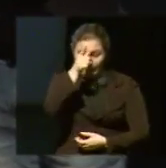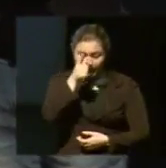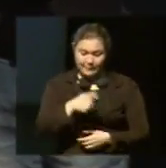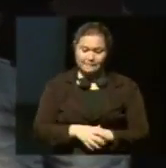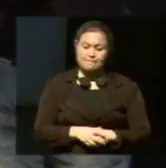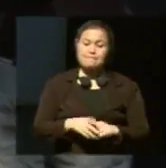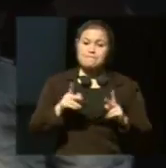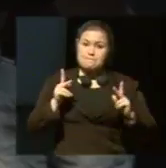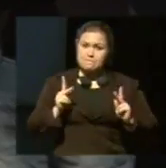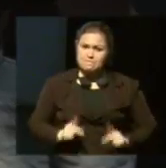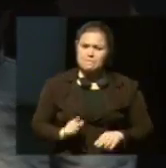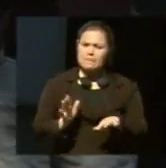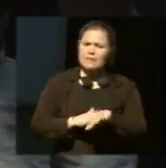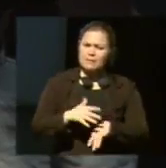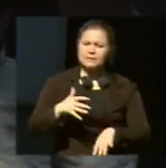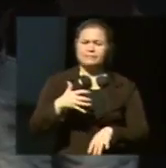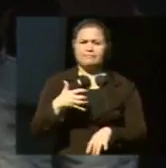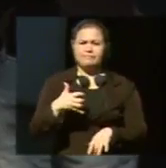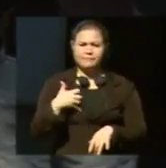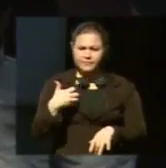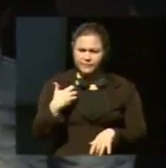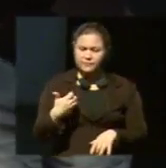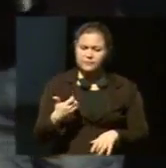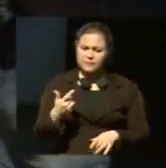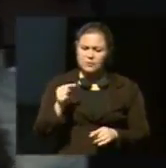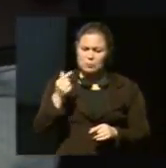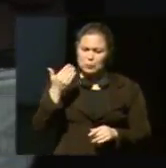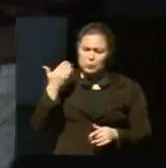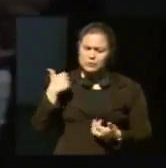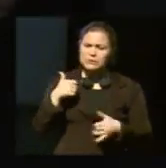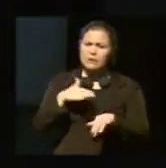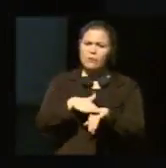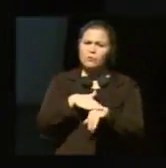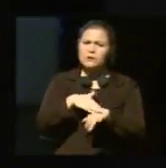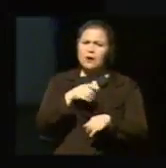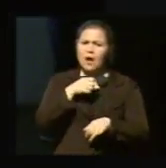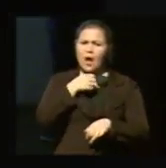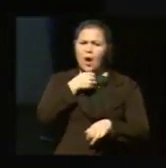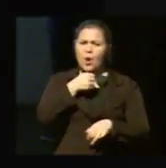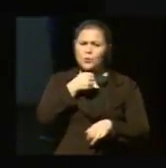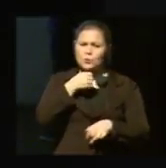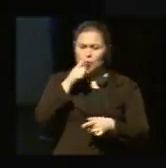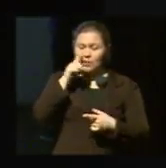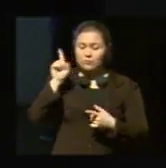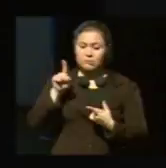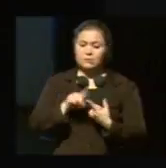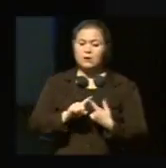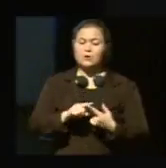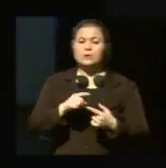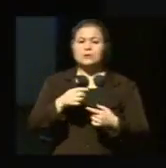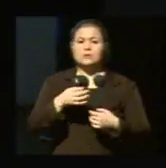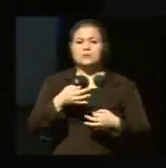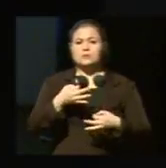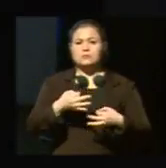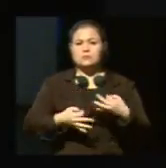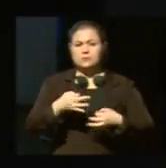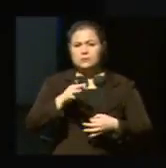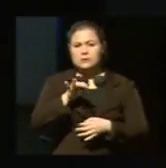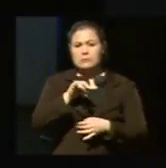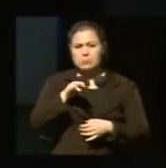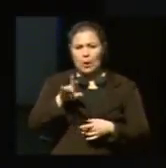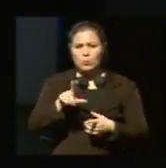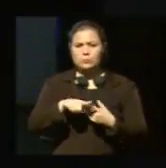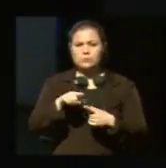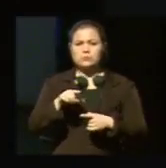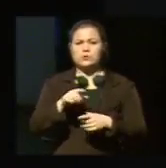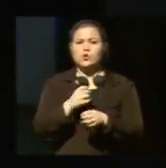As pessoas de mais idade, quando esses dias eu estava conversando com um auditor do Tribunal de Contas do Estado, que trabalha para nós